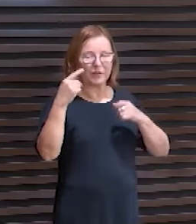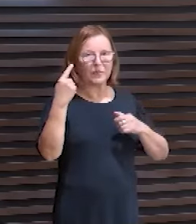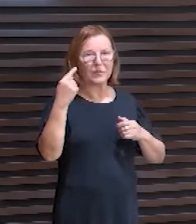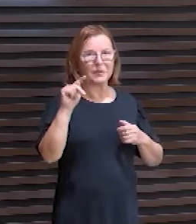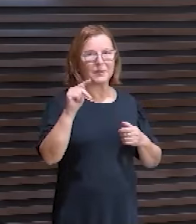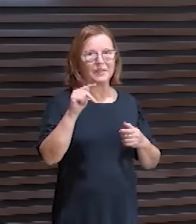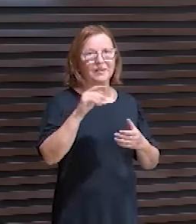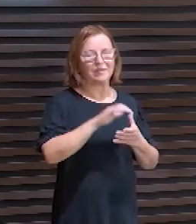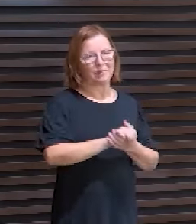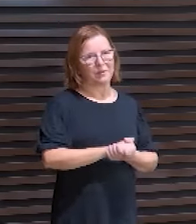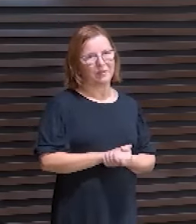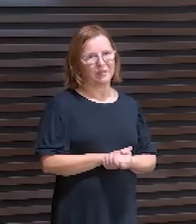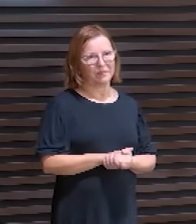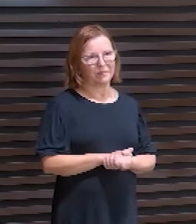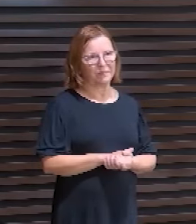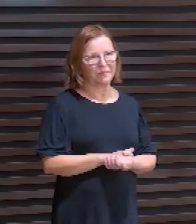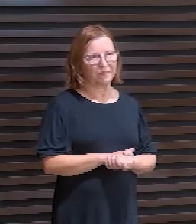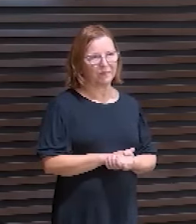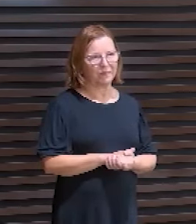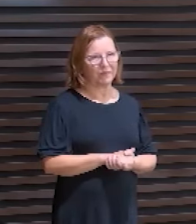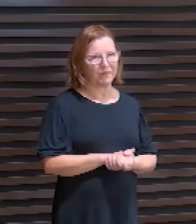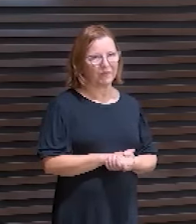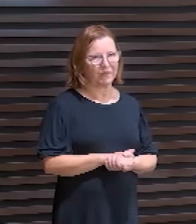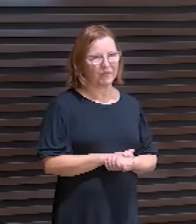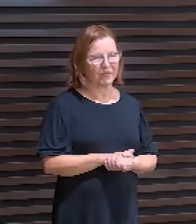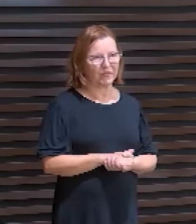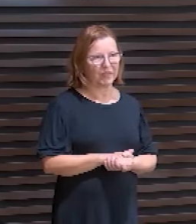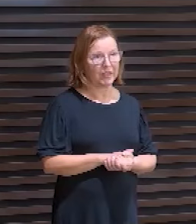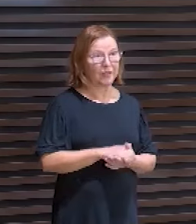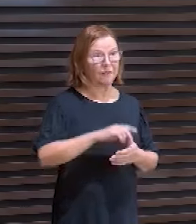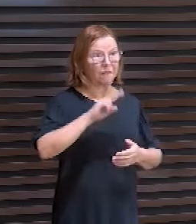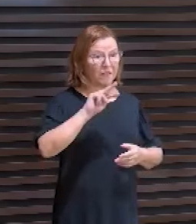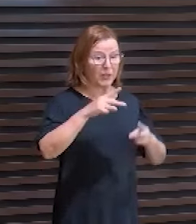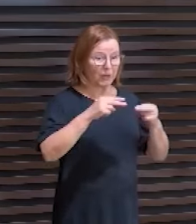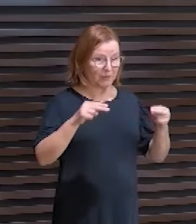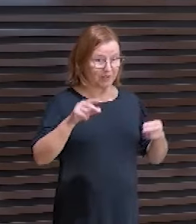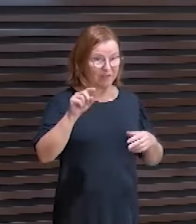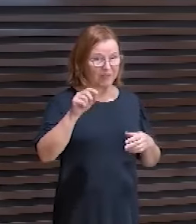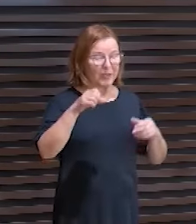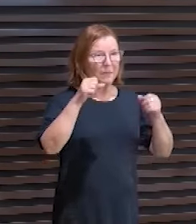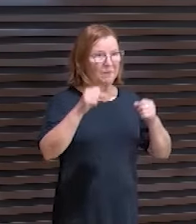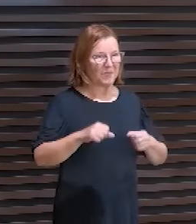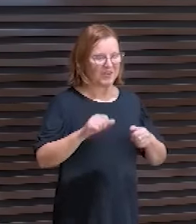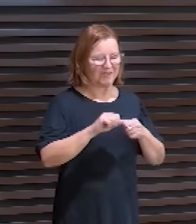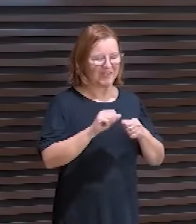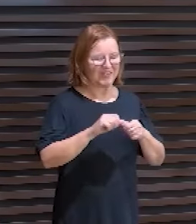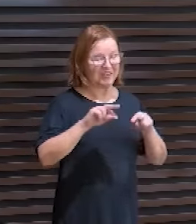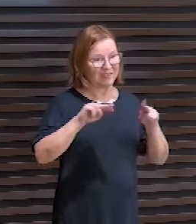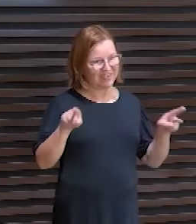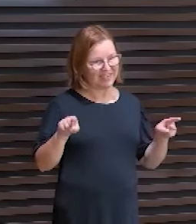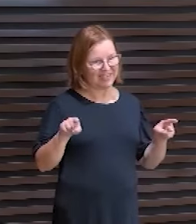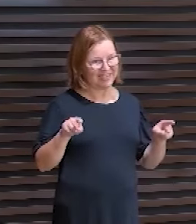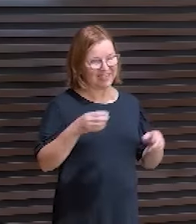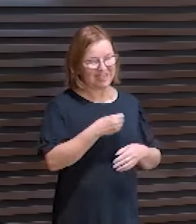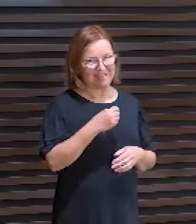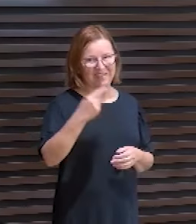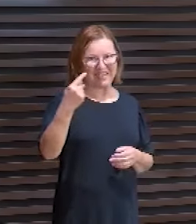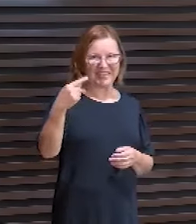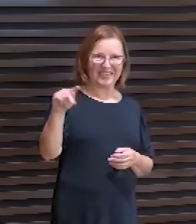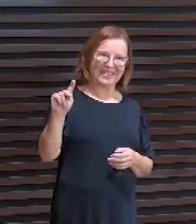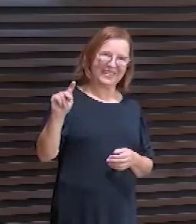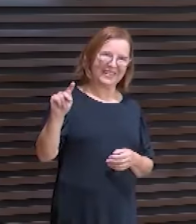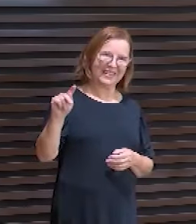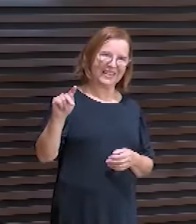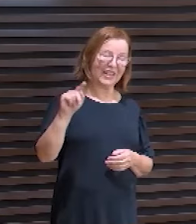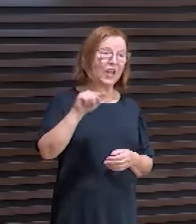cônjuge vendo naquilo que você pode fazer diferença na vida dele ou na vida dela